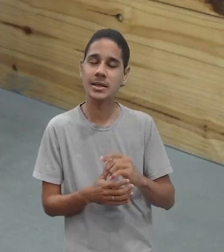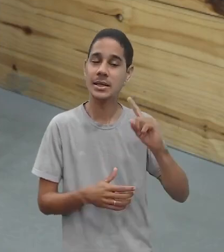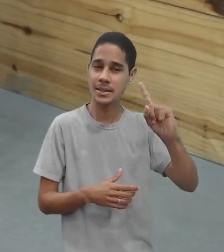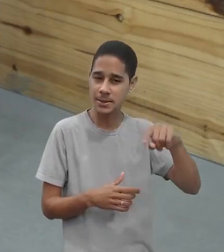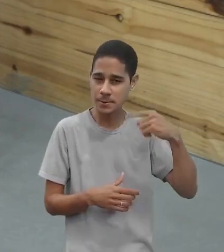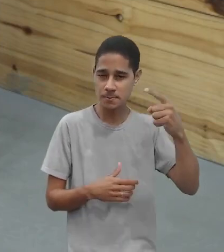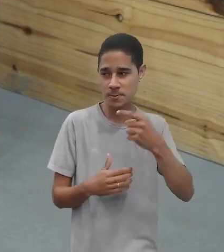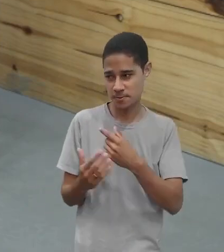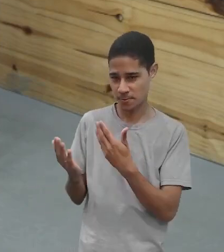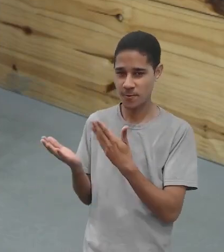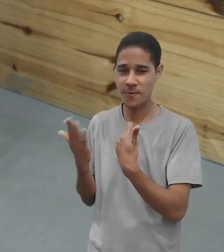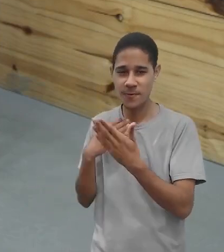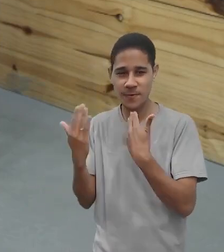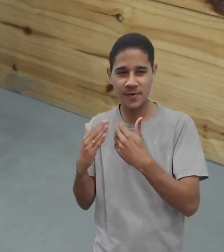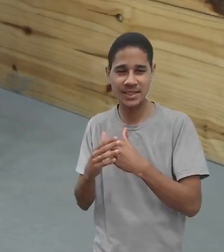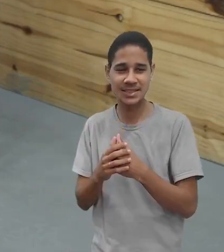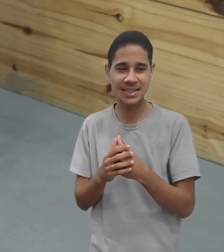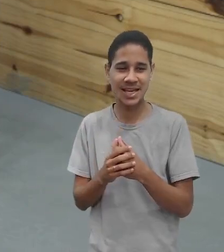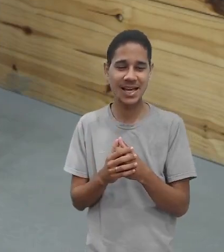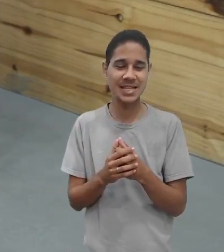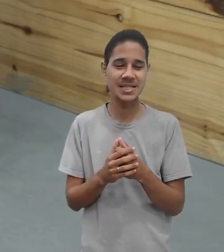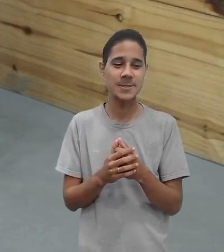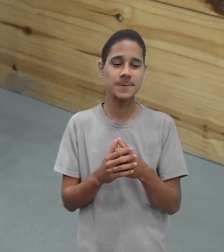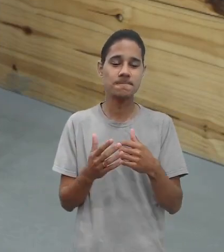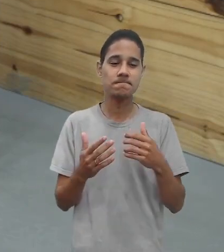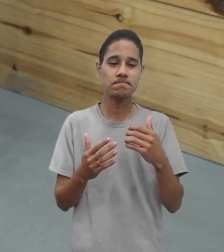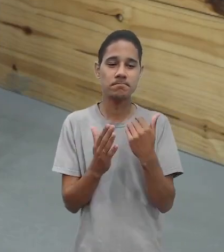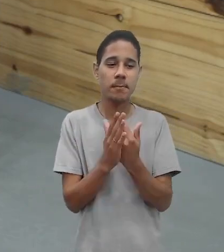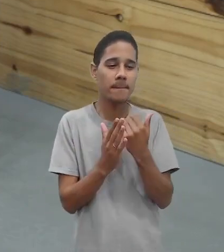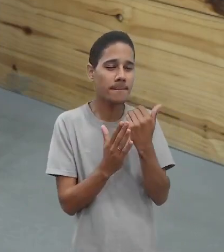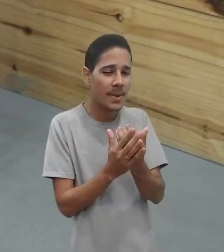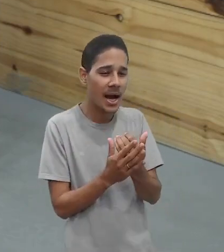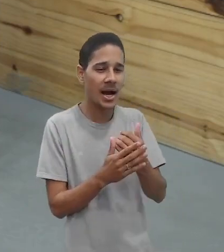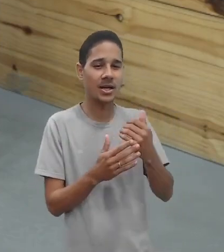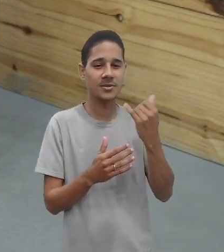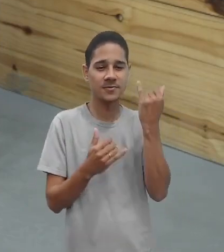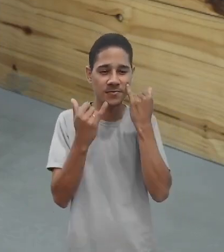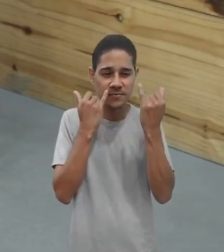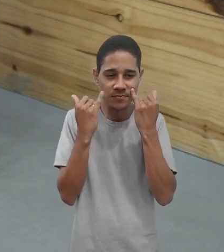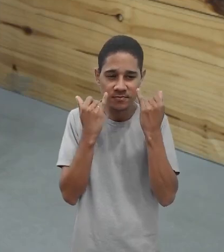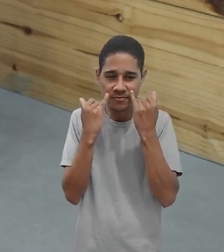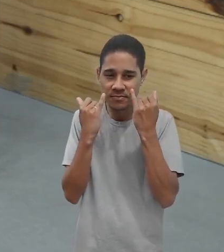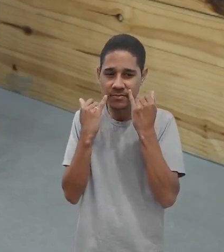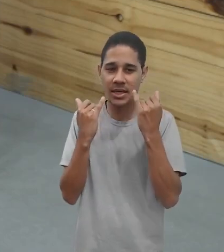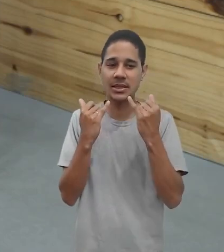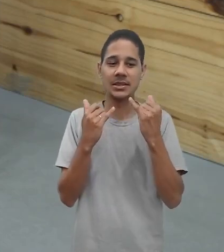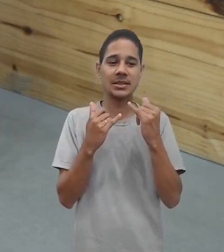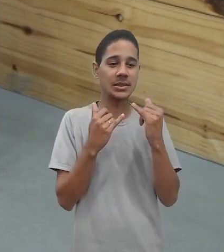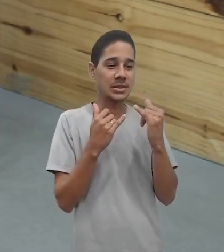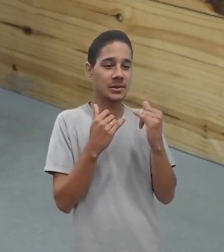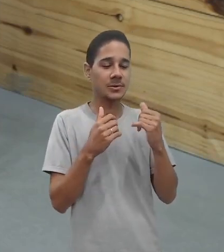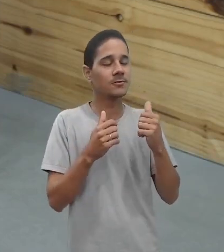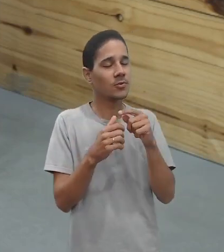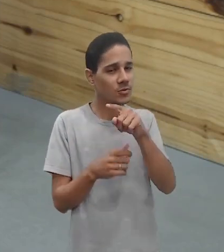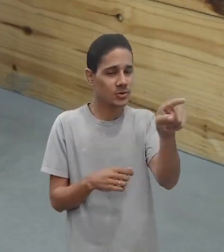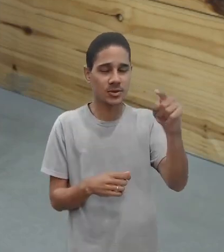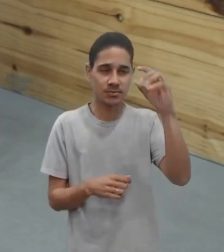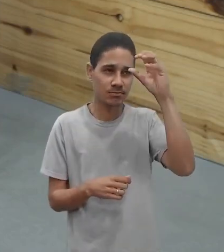começar o bate-papo aqui, trazendo mais elementos e mais informações para você, para gerar conhecimento para